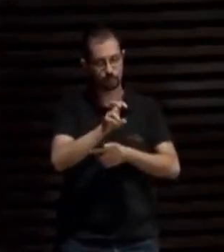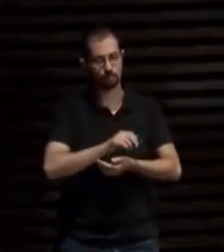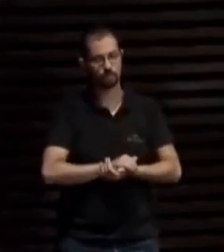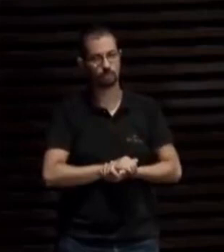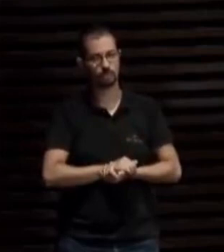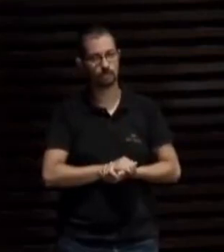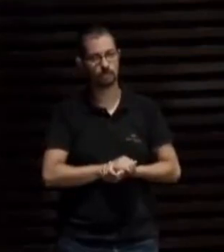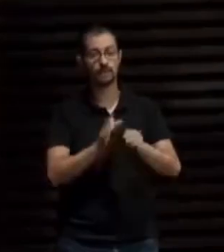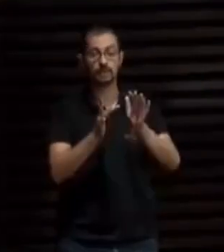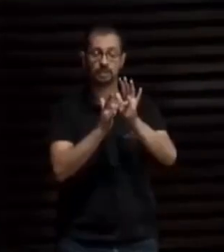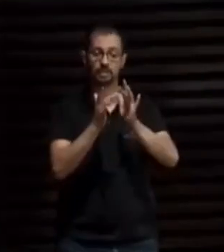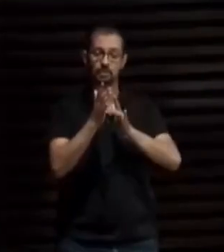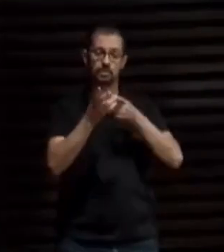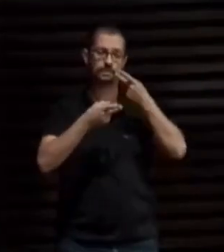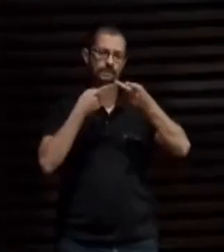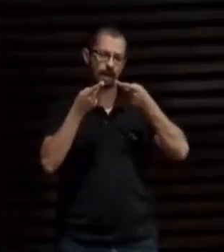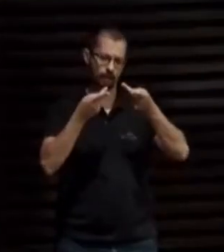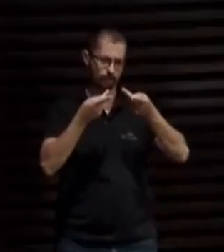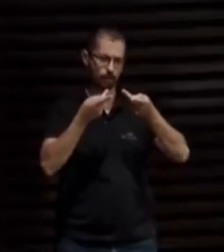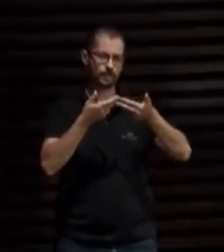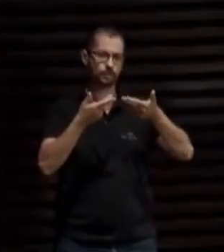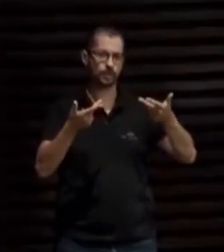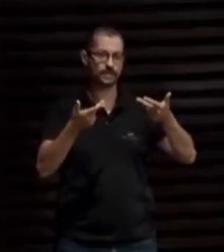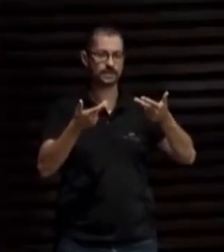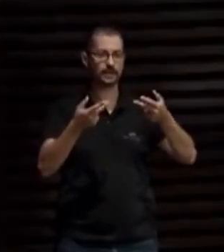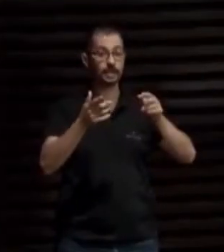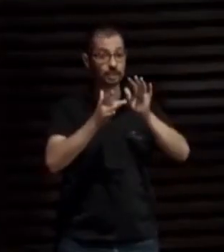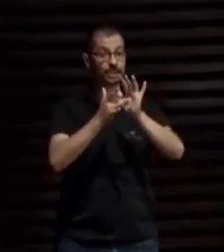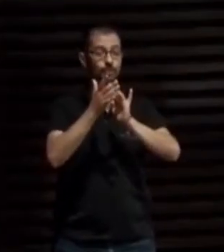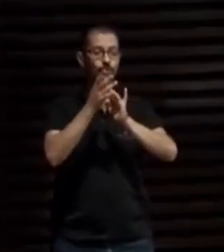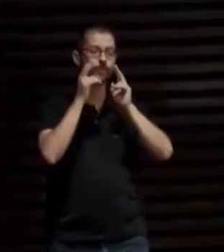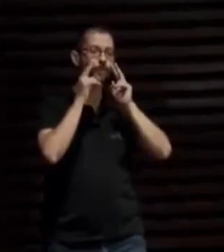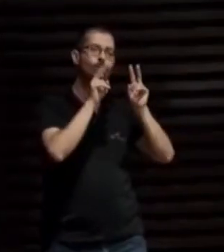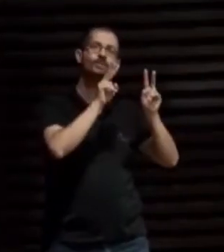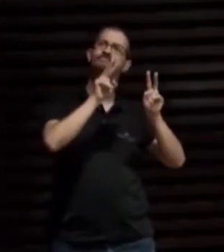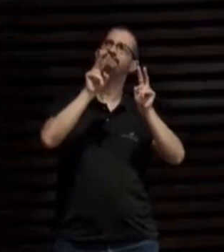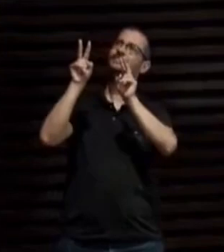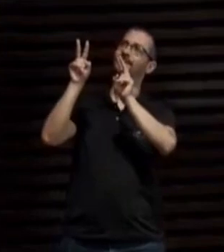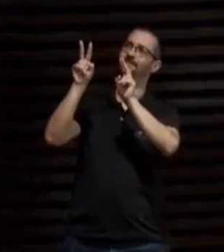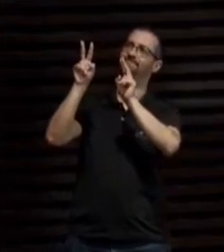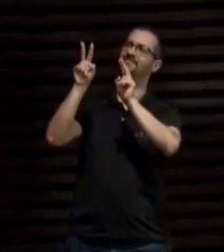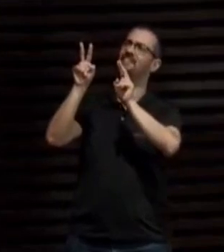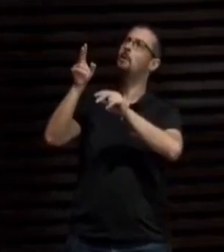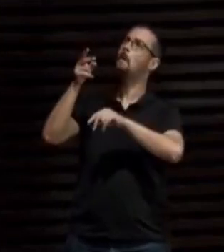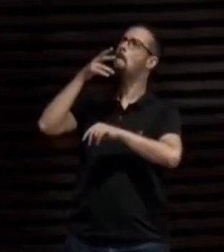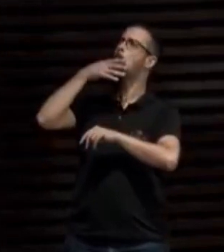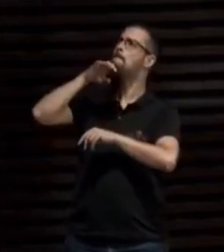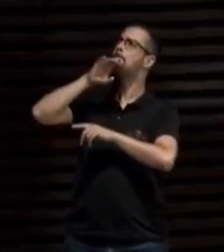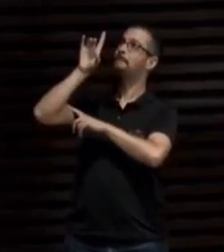Tendo Jesus falado estas coisas, levantou os olhos ao céu e disse: Pai, é chegada a